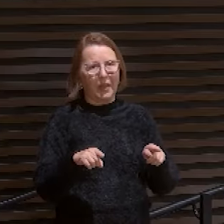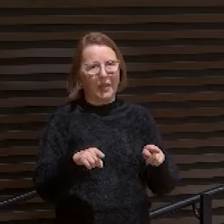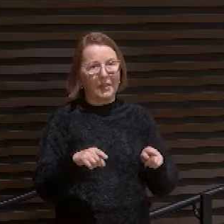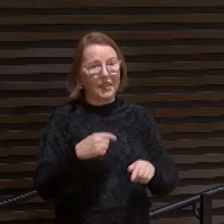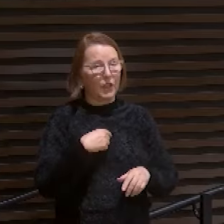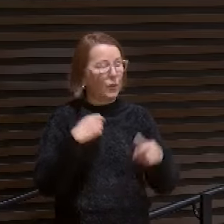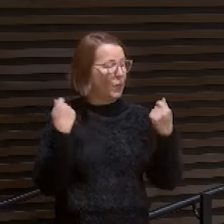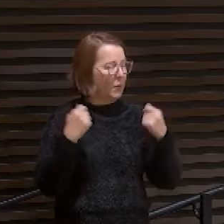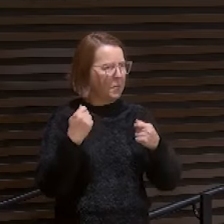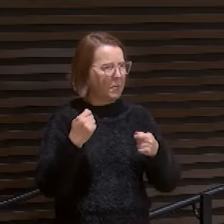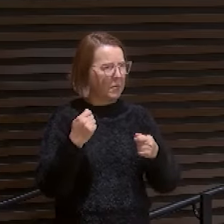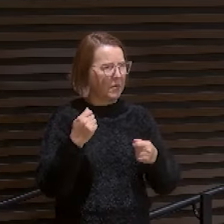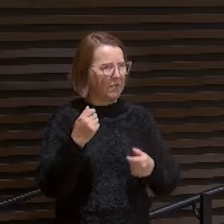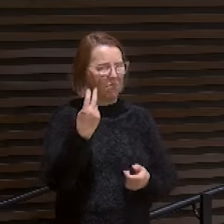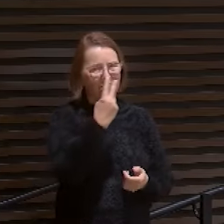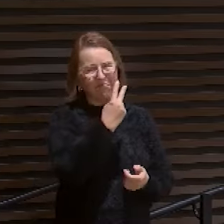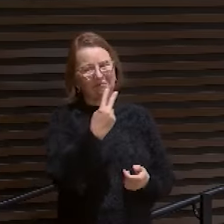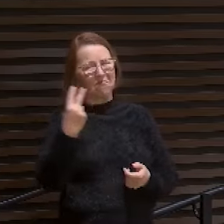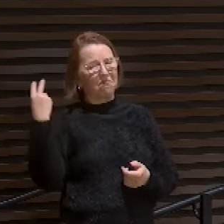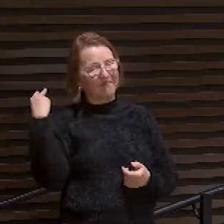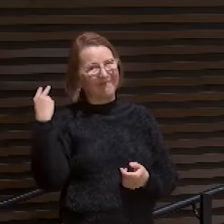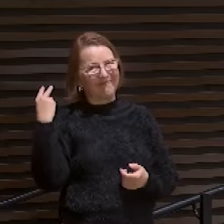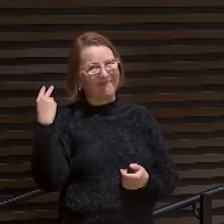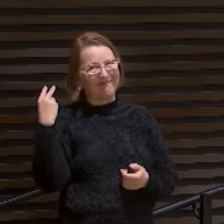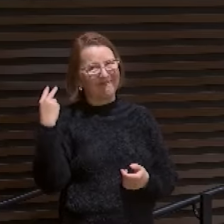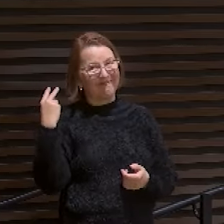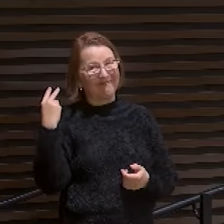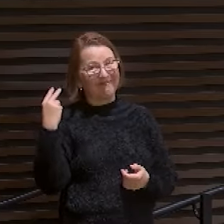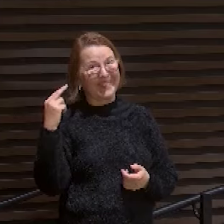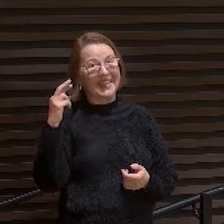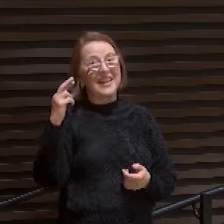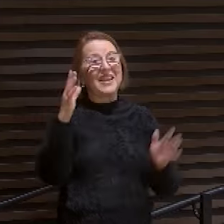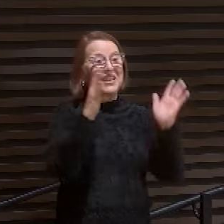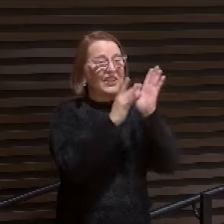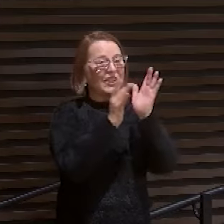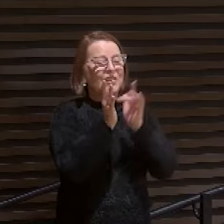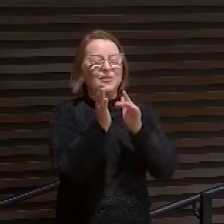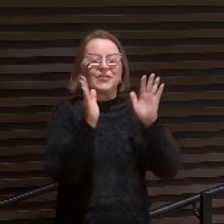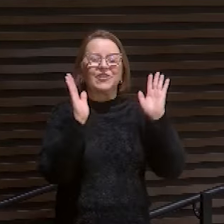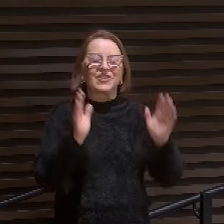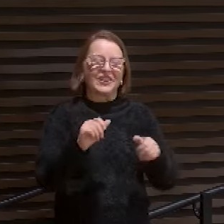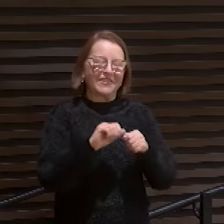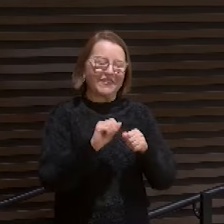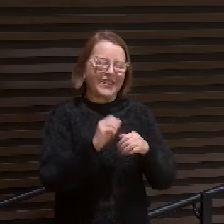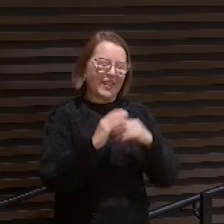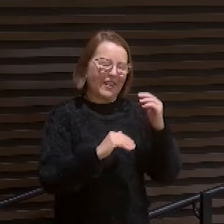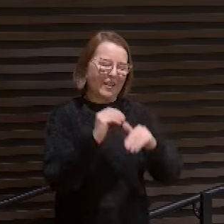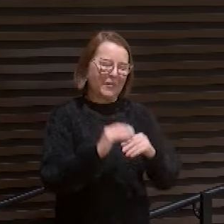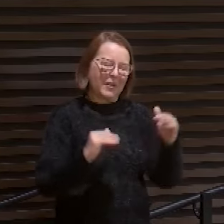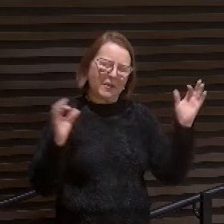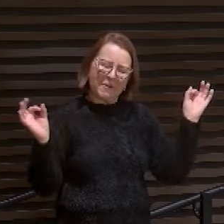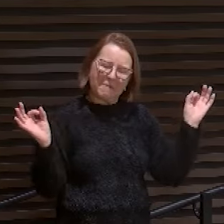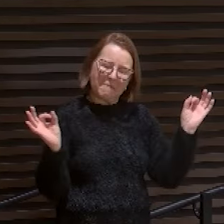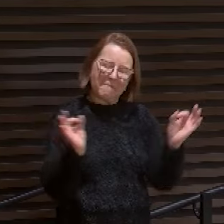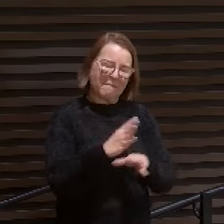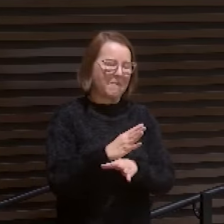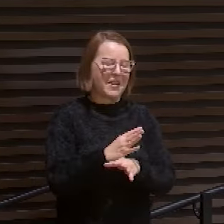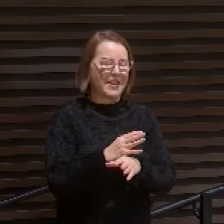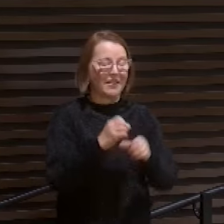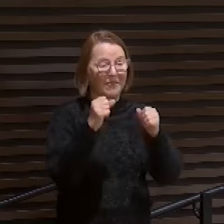trás. Ele já fez uma obra completa, suficiente, para me